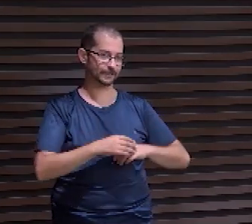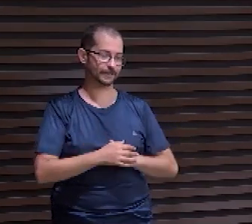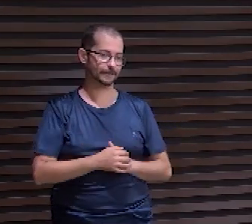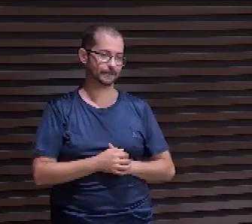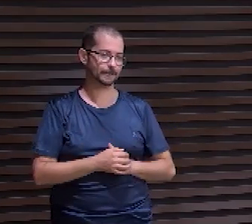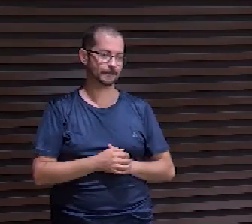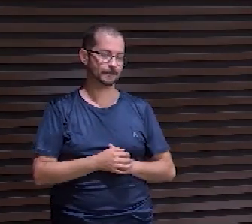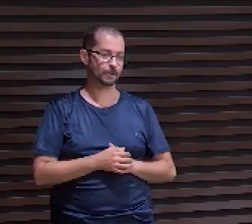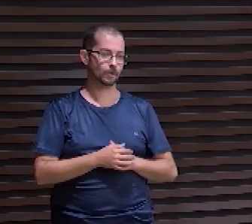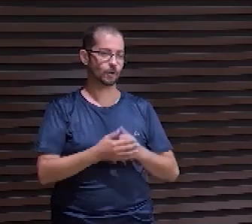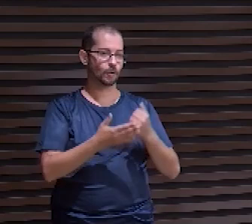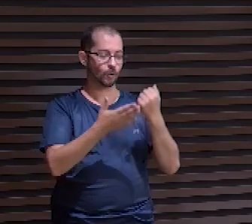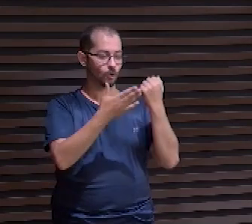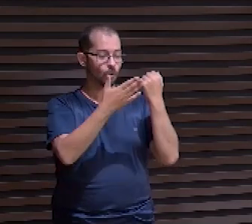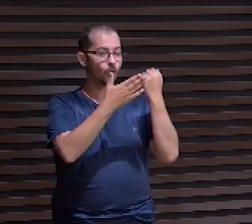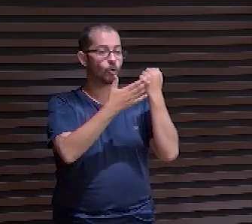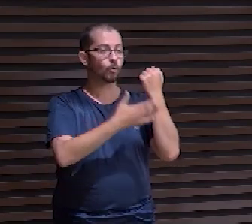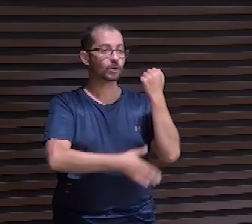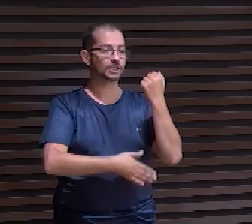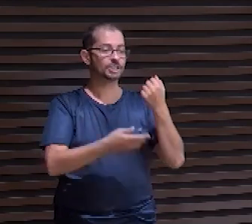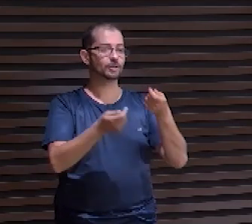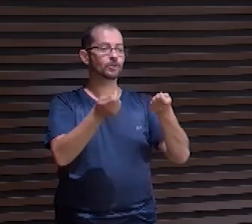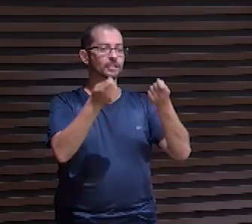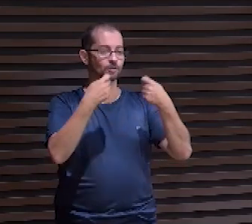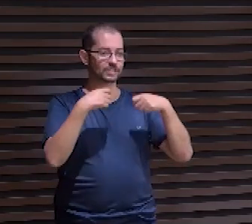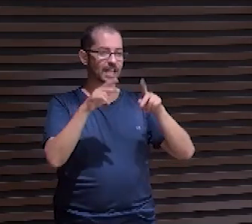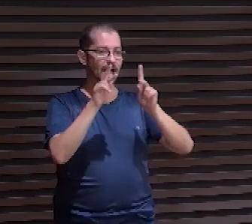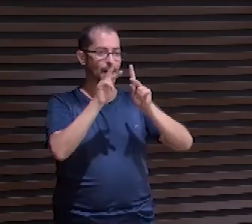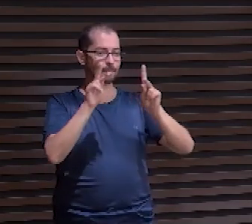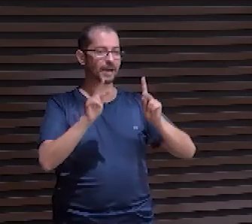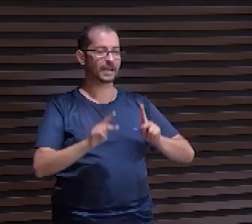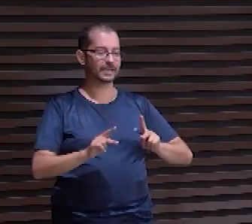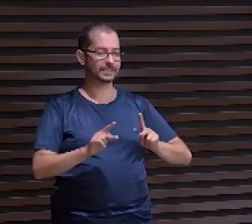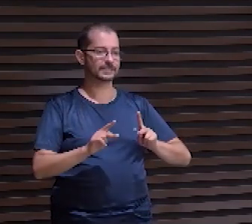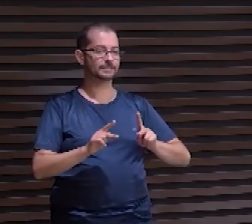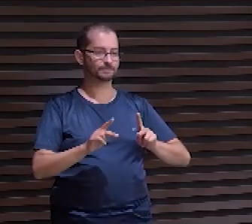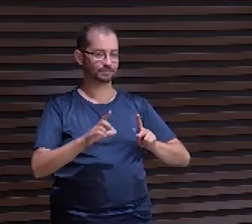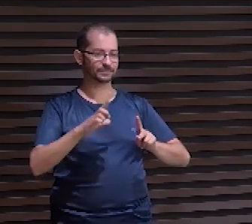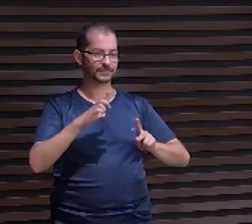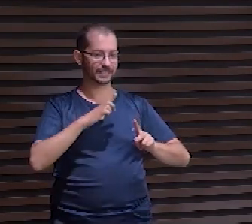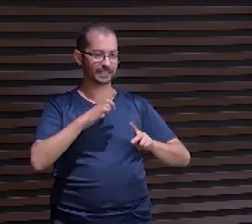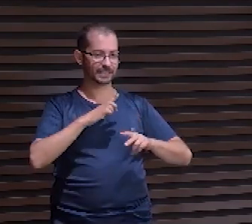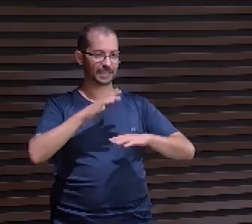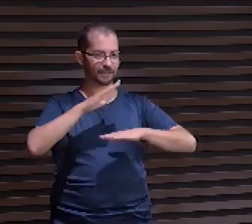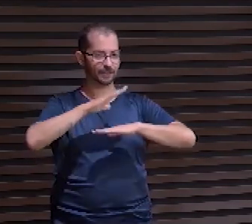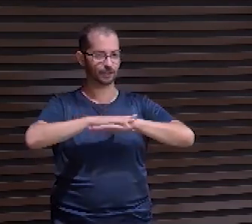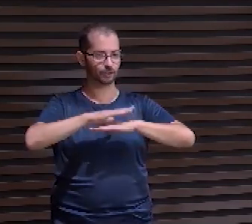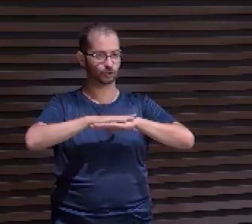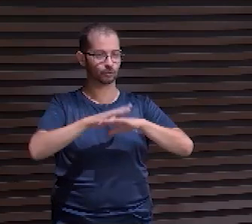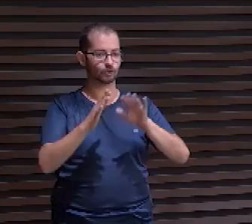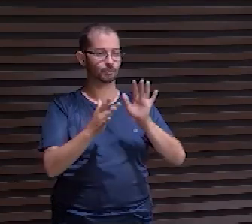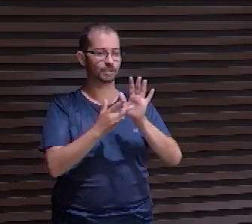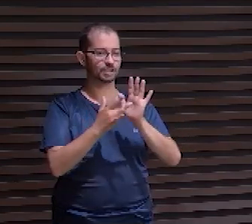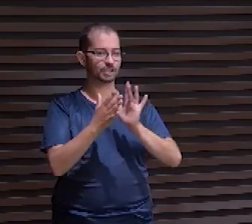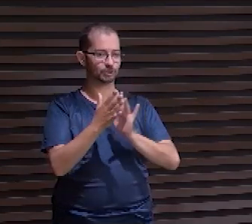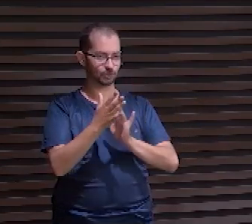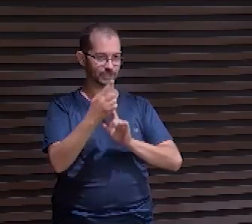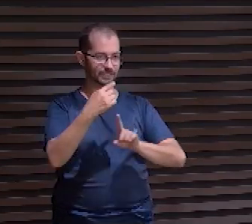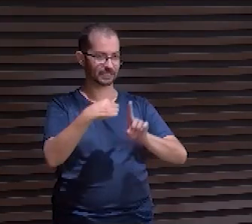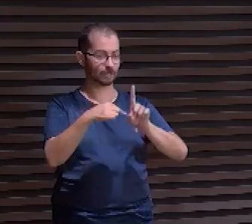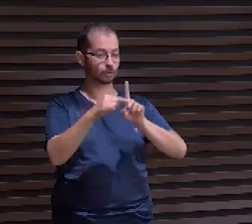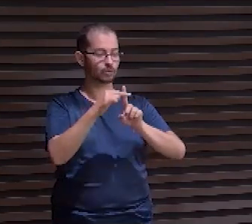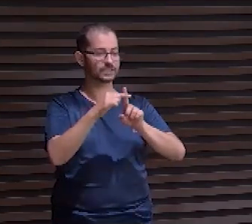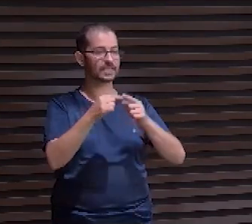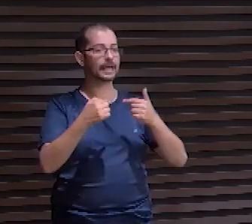O castigo que nos traz a paz caiu sobre ele. Eu merecia